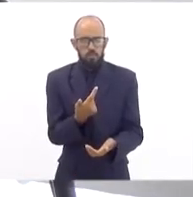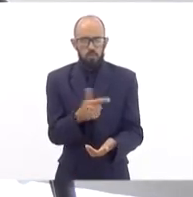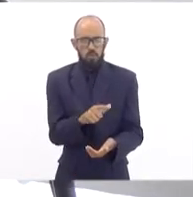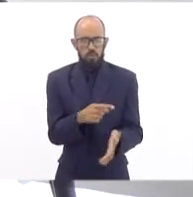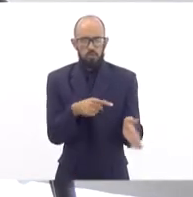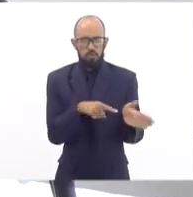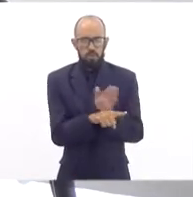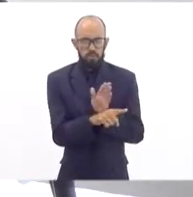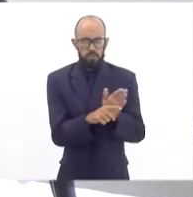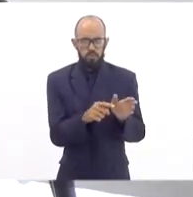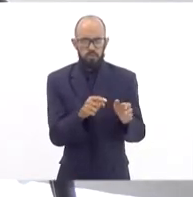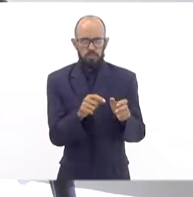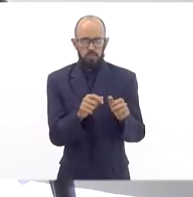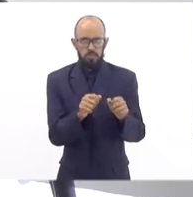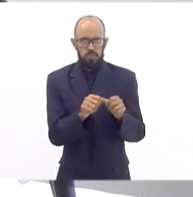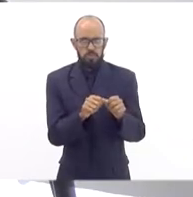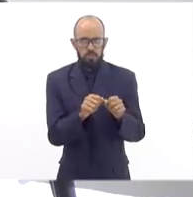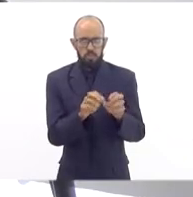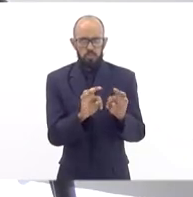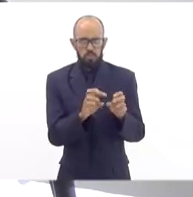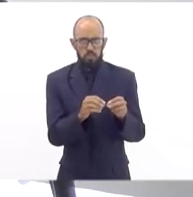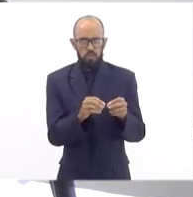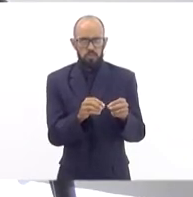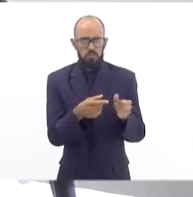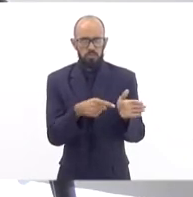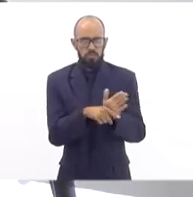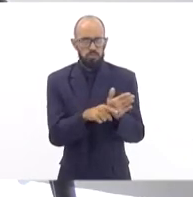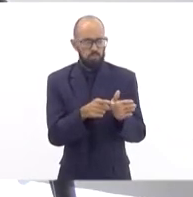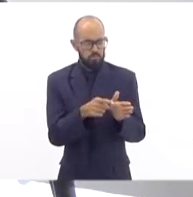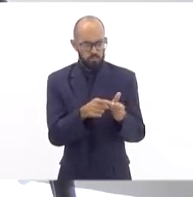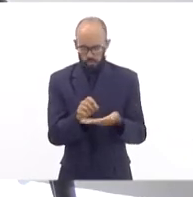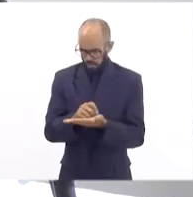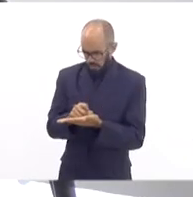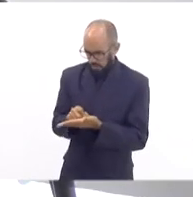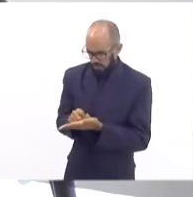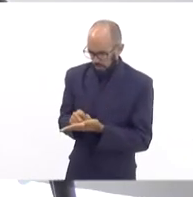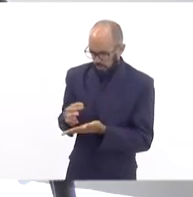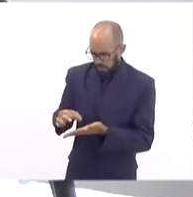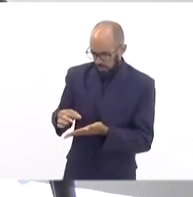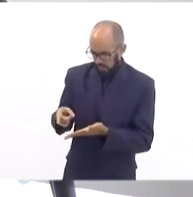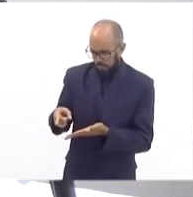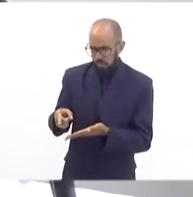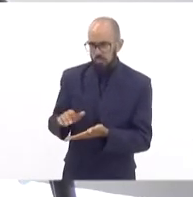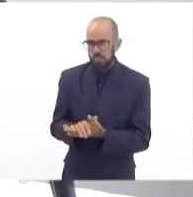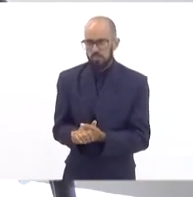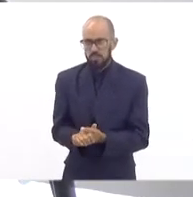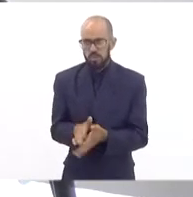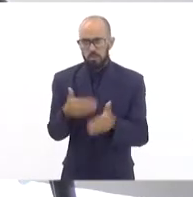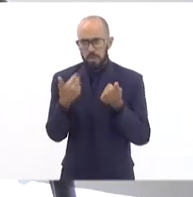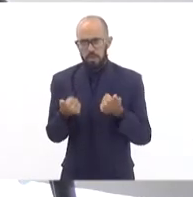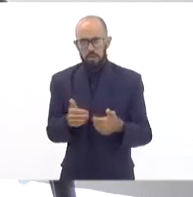prefiro fazer um bloco para a senhora ir anotando. Eu vou anotar. Está anotando, não está anotando? Vou anotar agora. Acho melhor a gente trabalhar assim, porque...